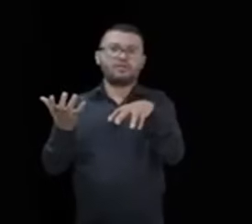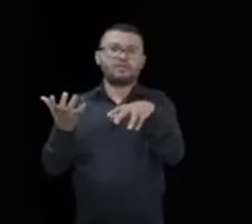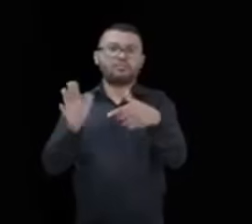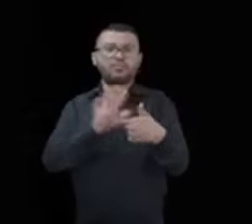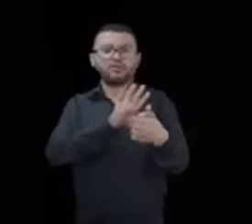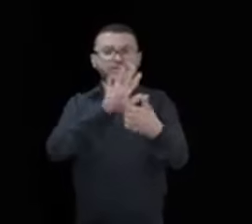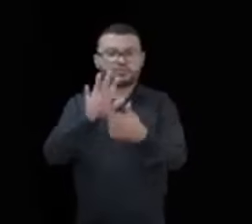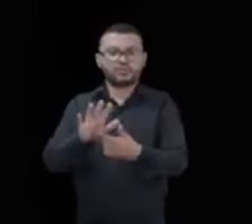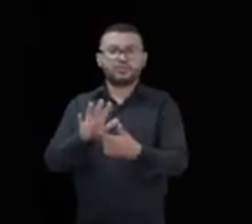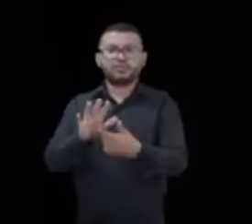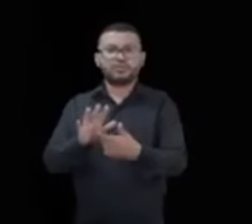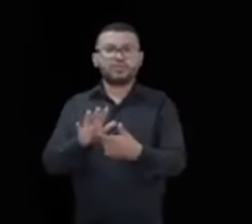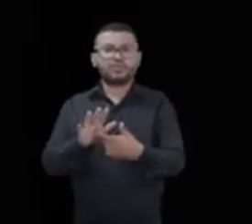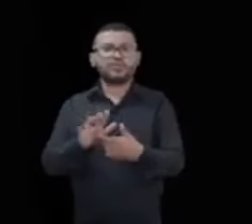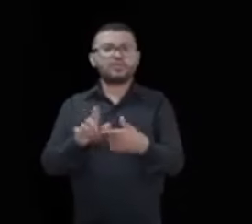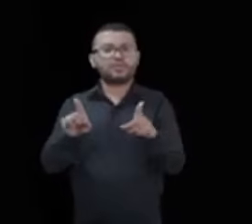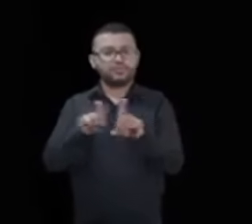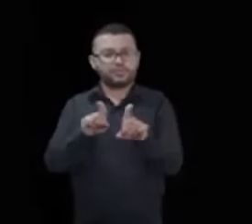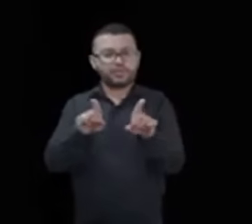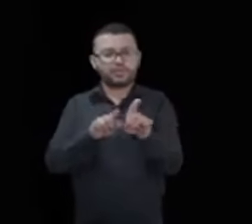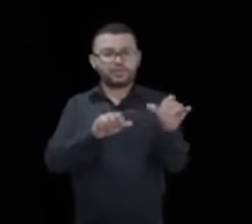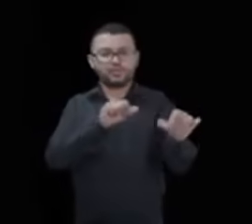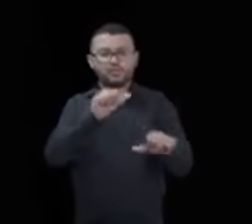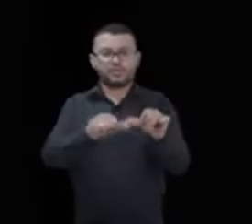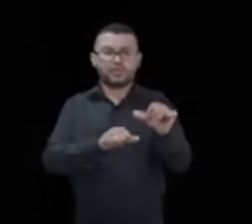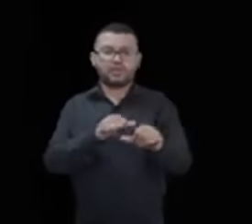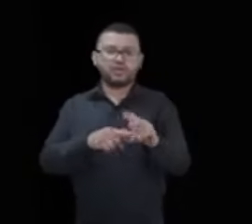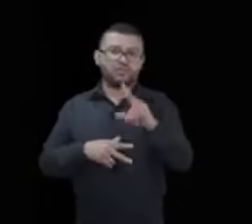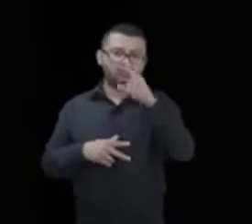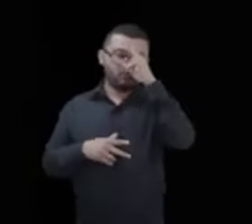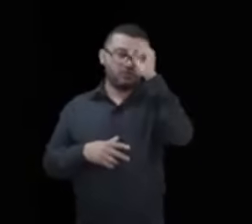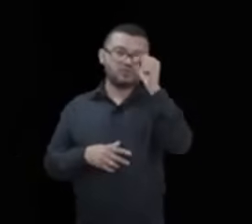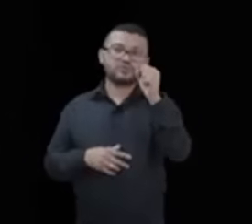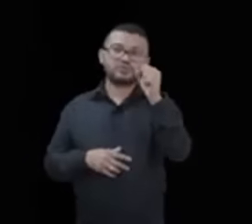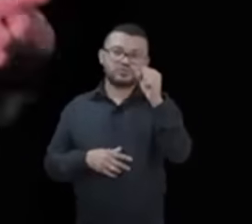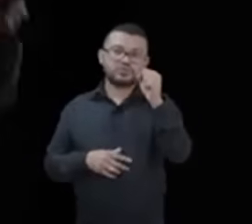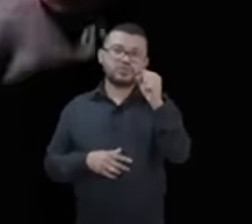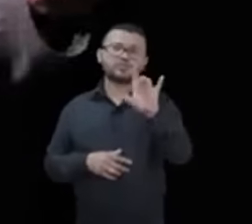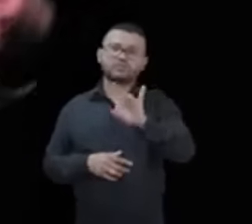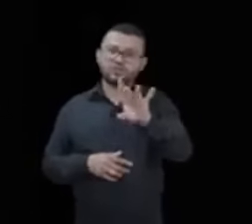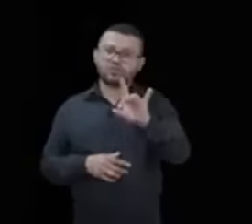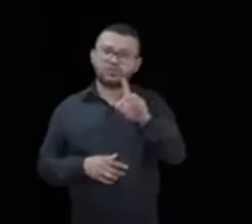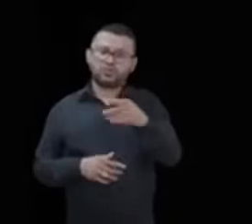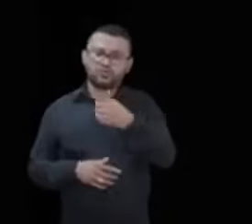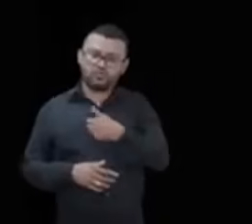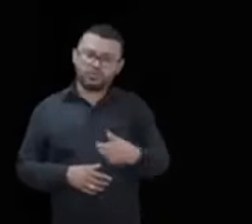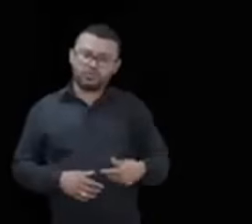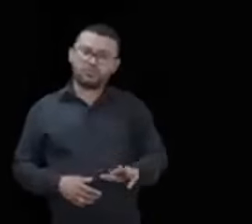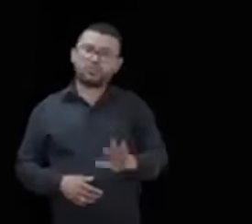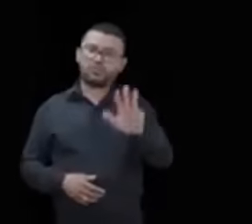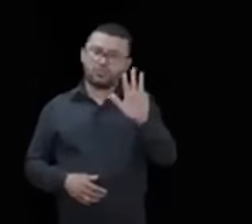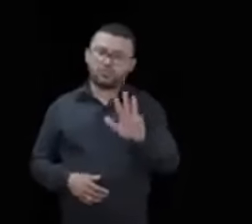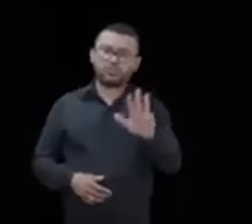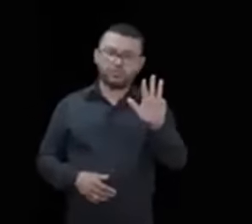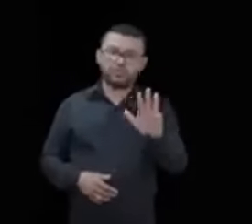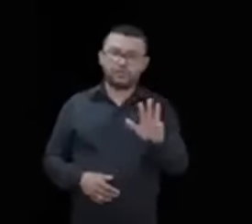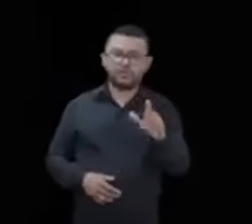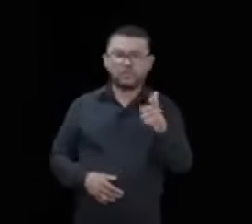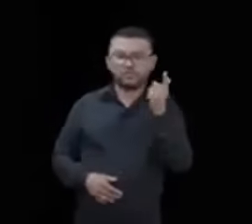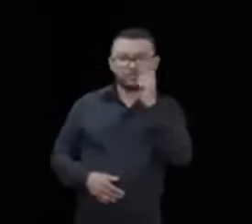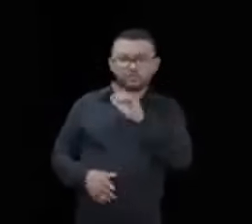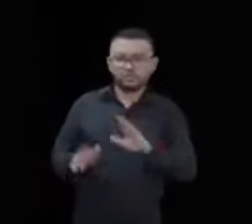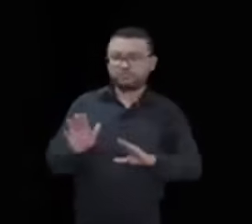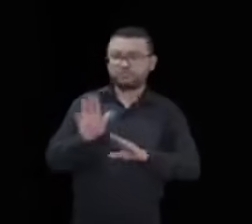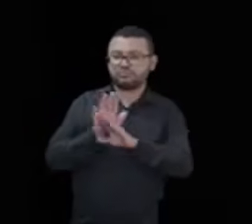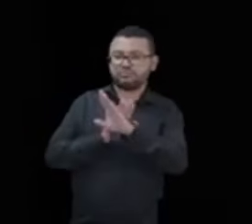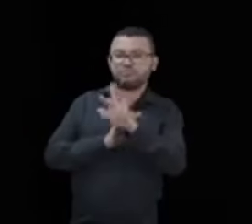hegemonia, e alterar a correlação de forças, até porque só assim o governo do presidente Lula poderá avançar.